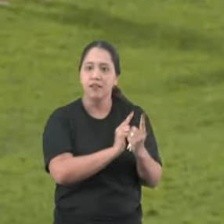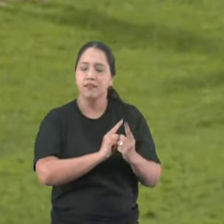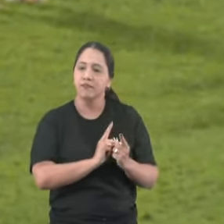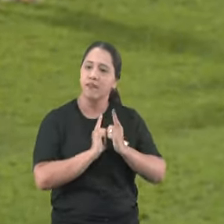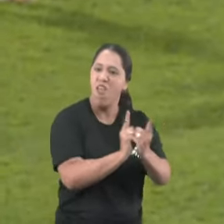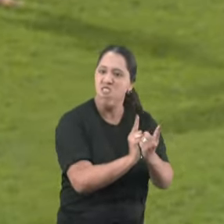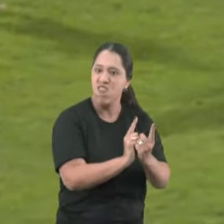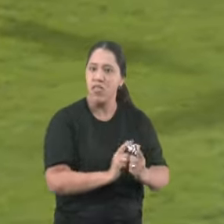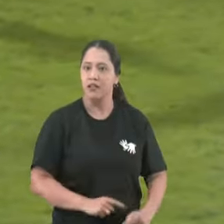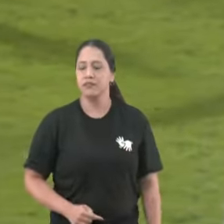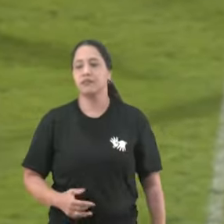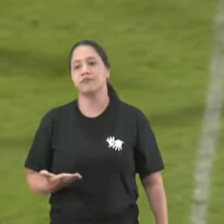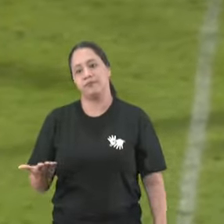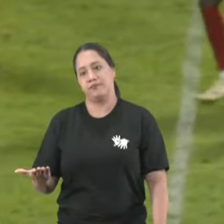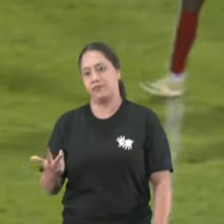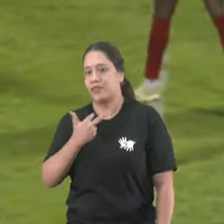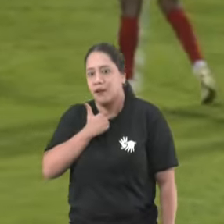nele.